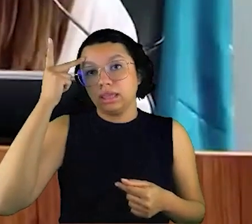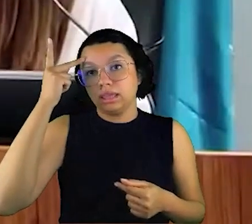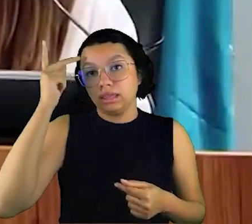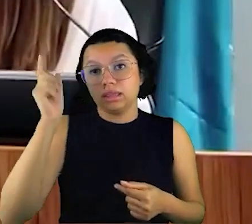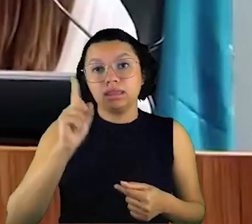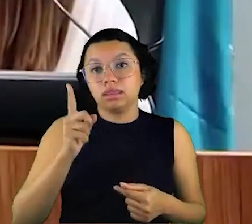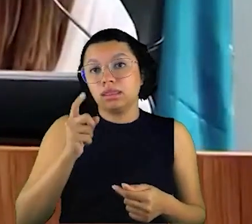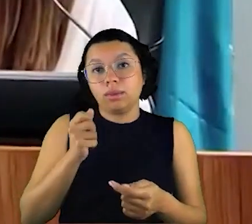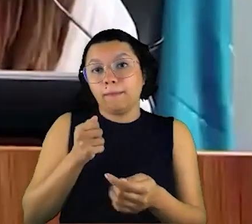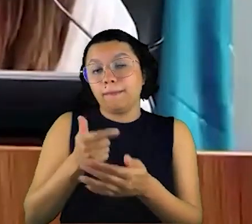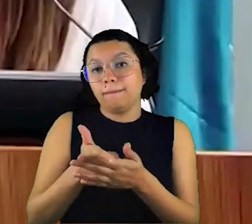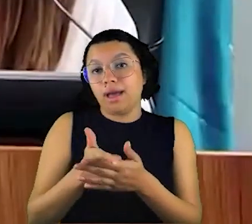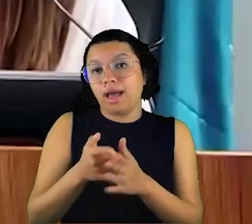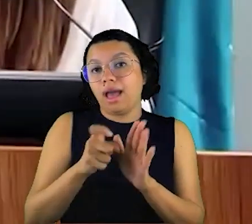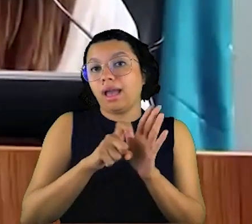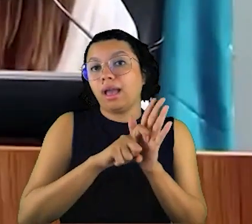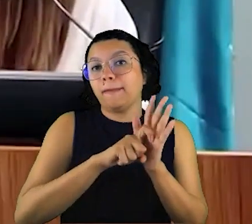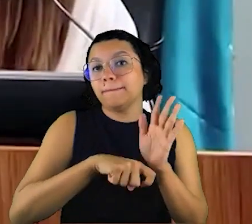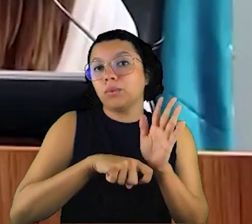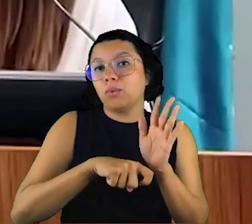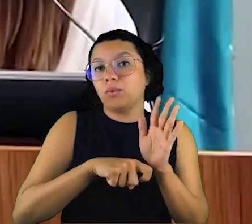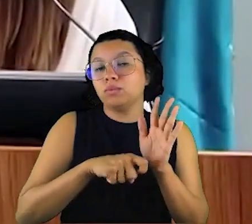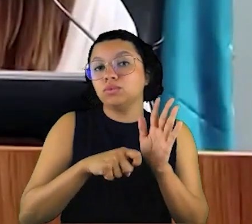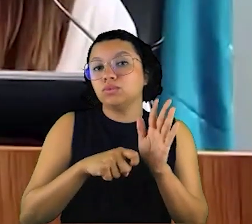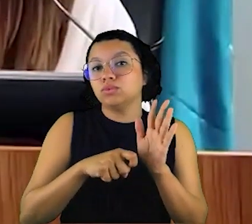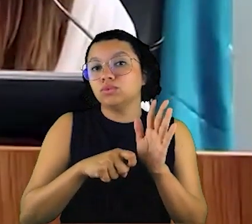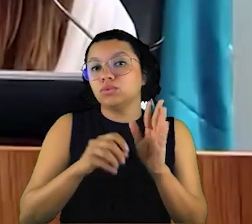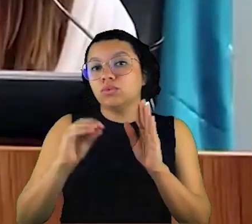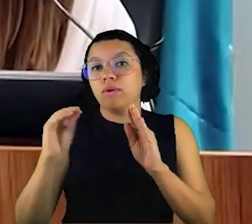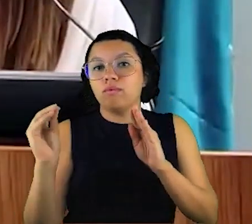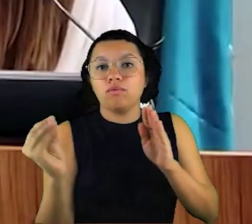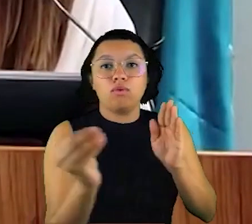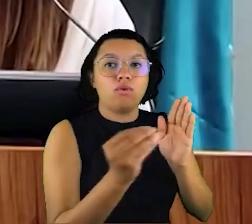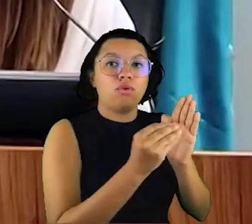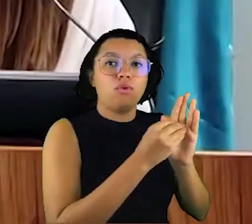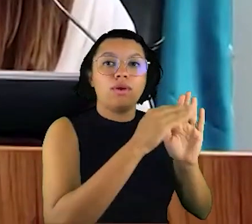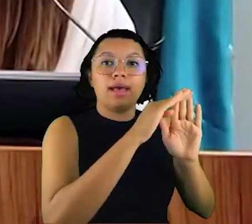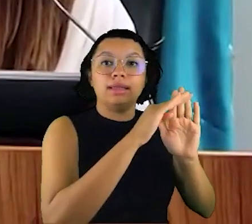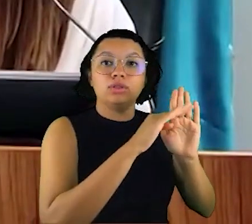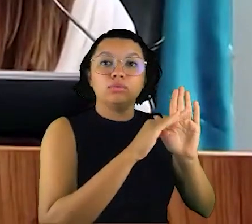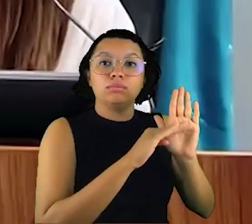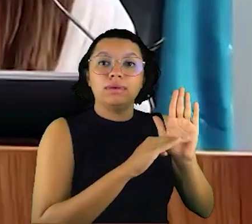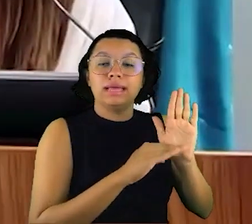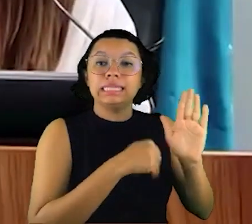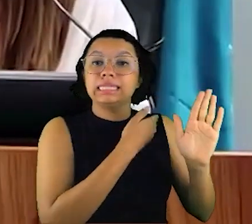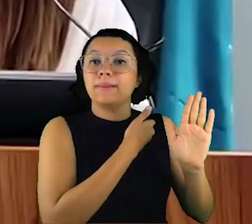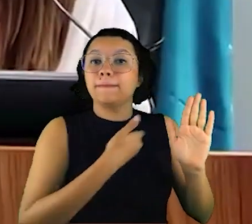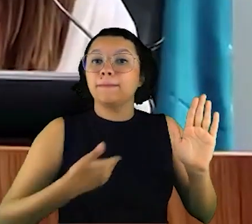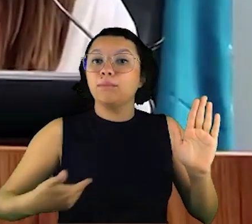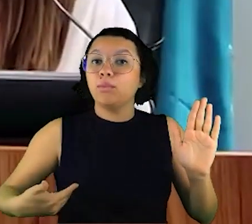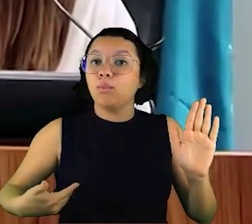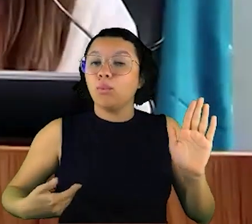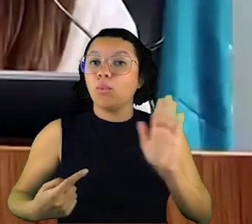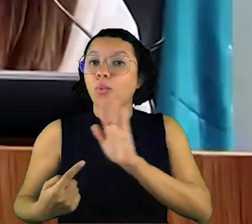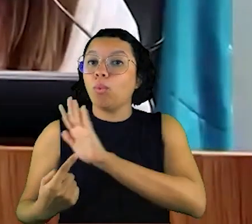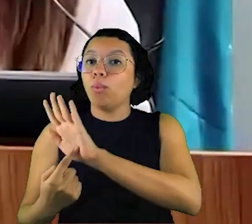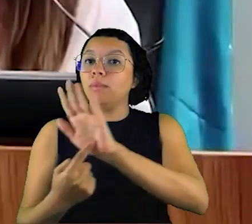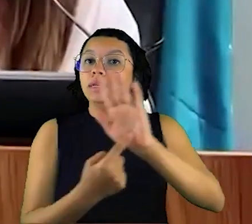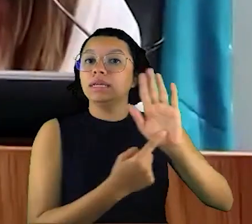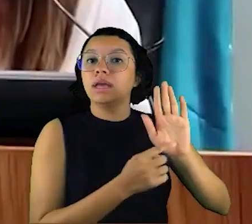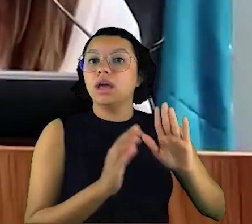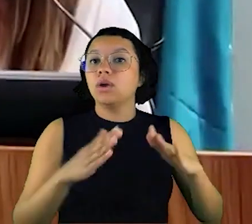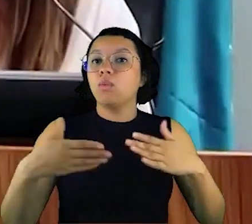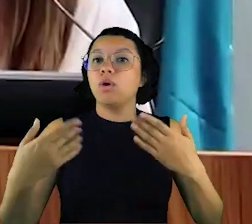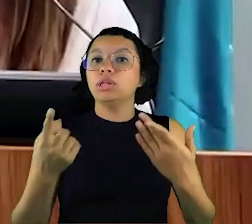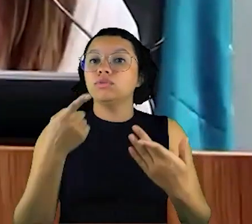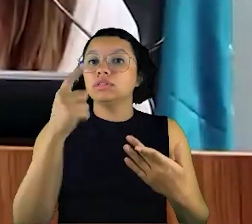pagar imposto entra para uma lista tornada pública e quando você